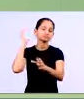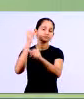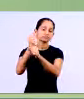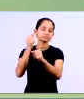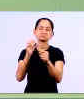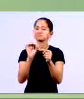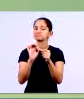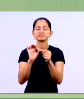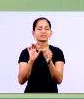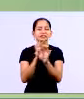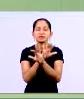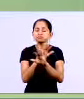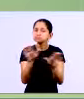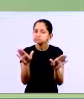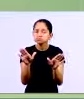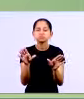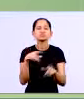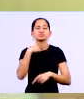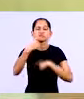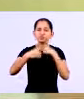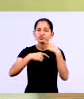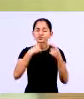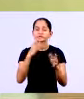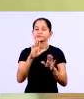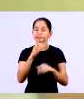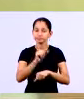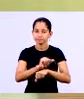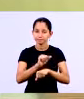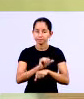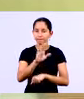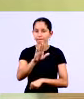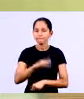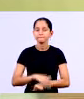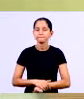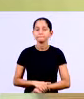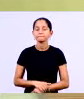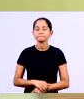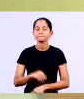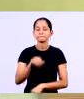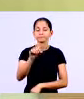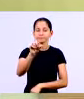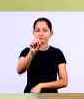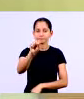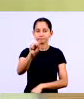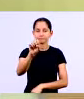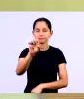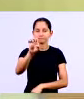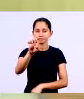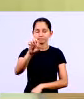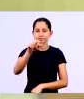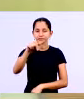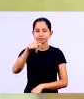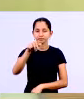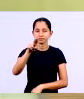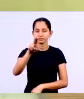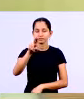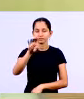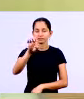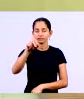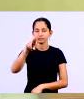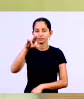Vamos. Tem dúvida? Tem uma então, dúvida. vamos lá. Na palavra sequência, professora Ruth, olha, na